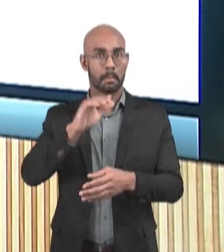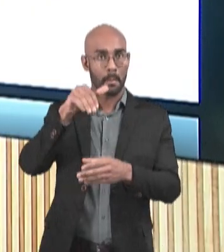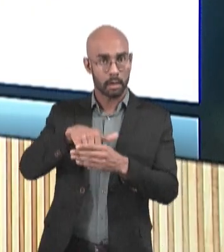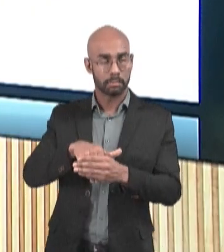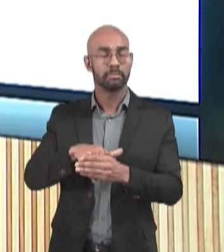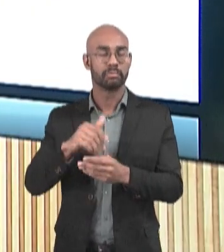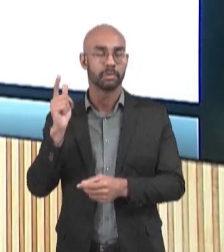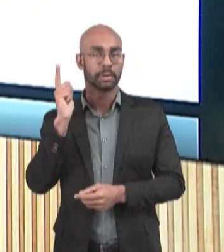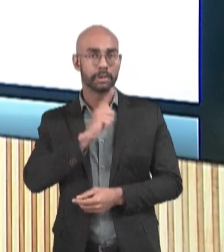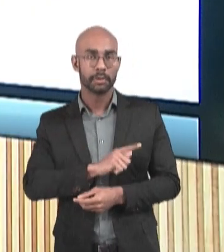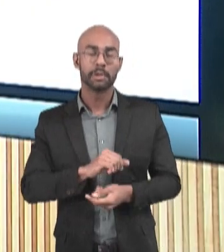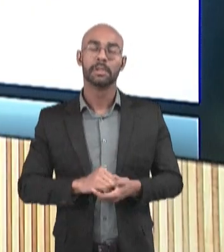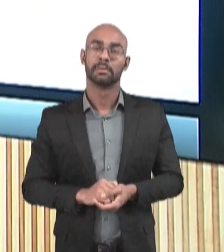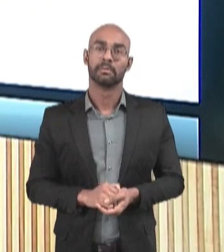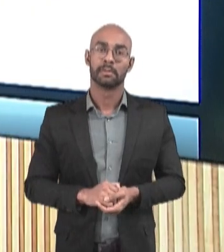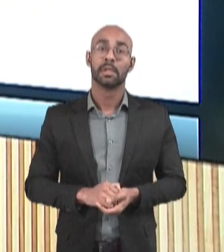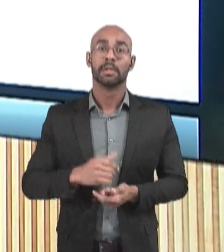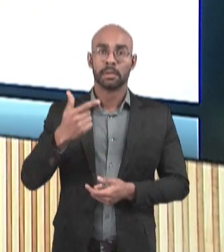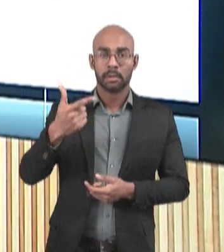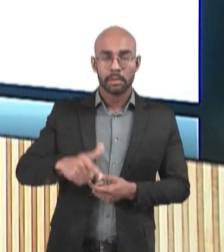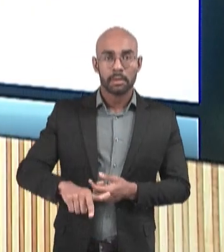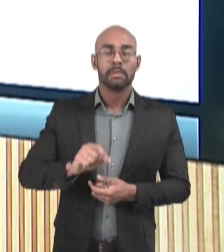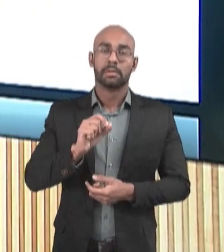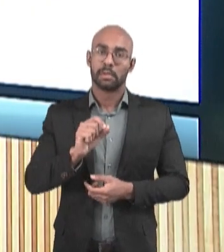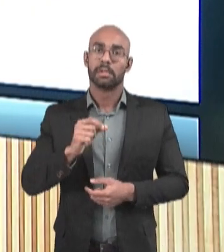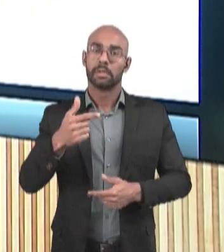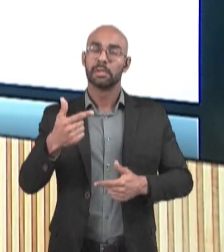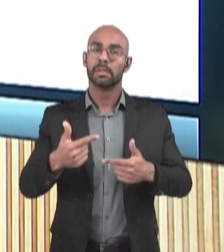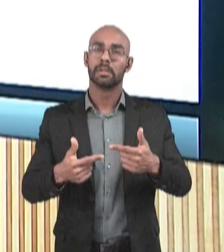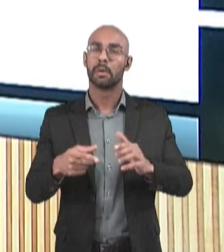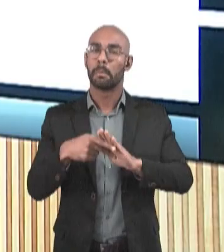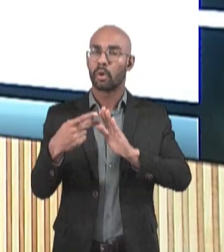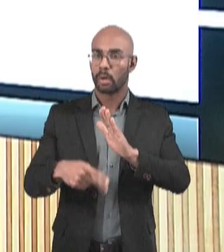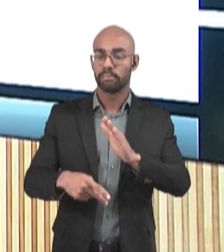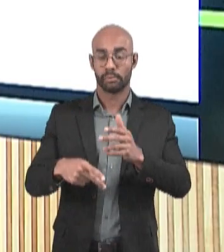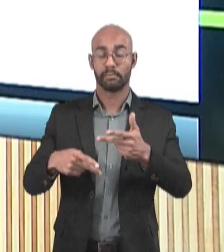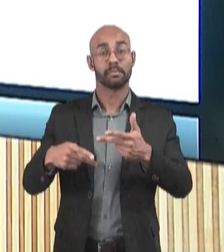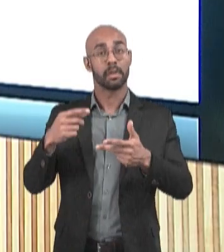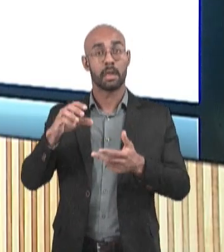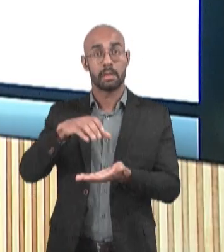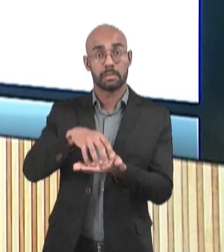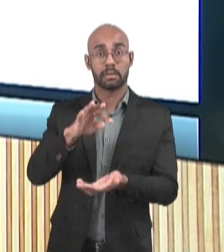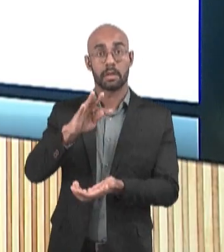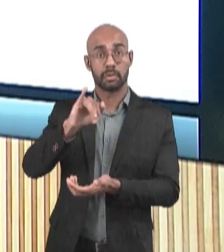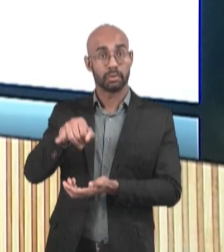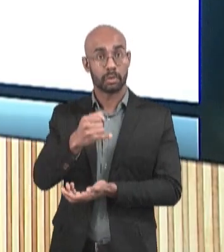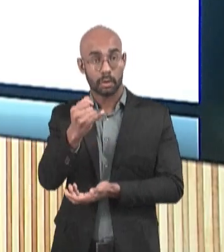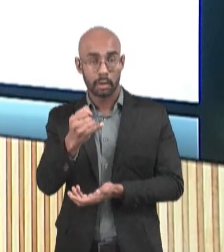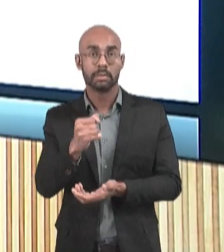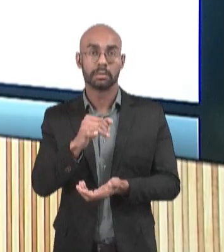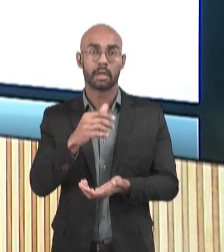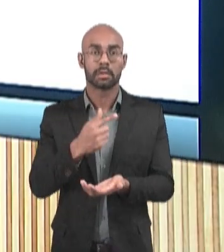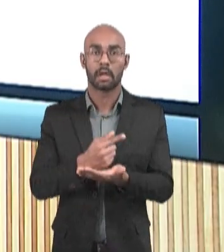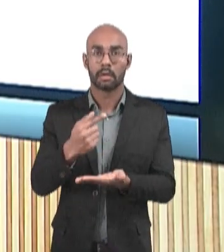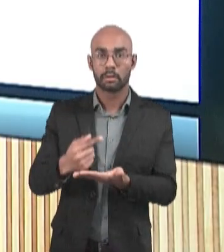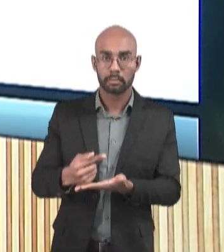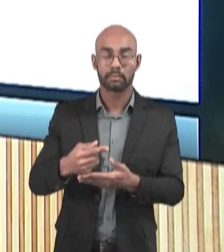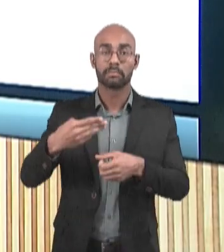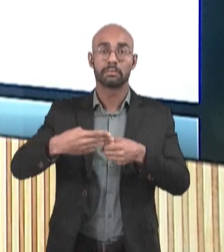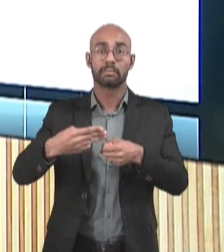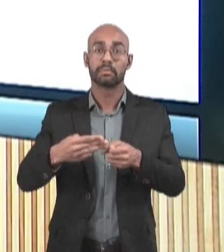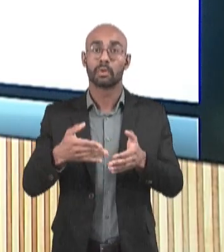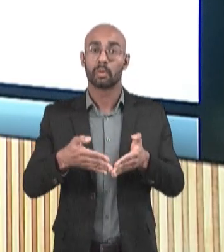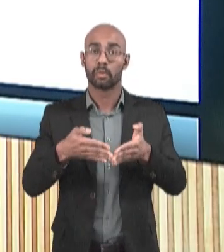e aprovada em primeira discussão, mais um projeto do TJ que traz uma reorganização de cartórios, dessa vez no município